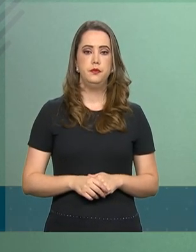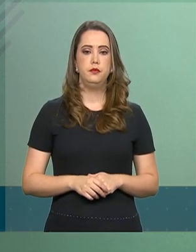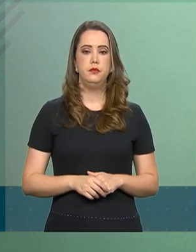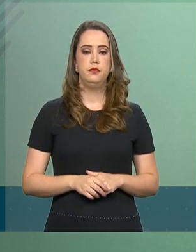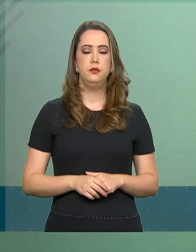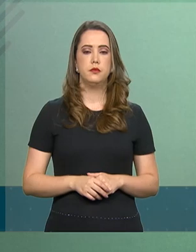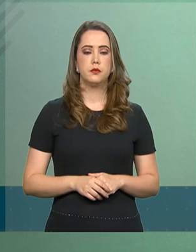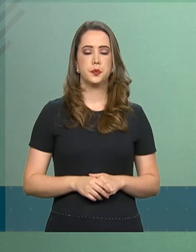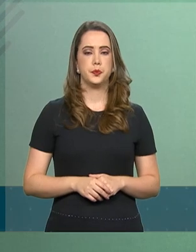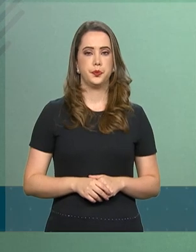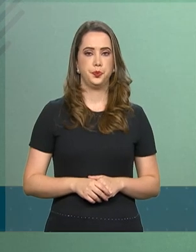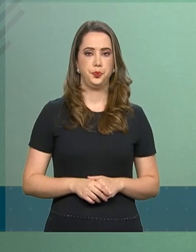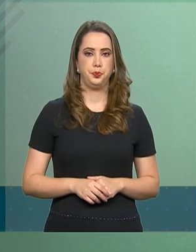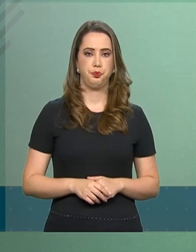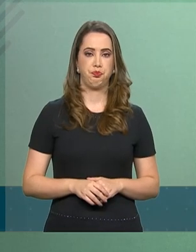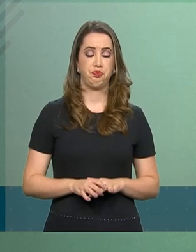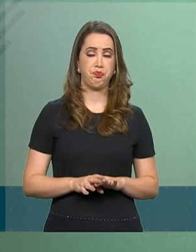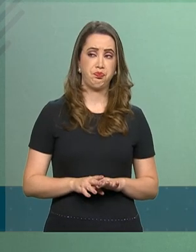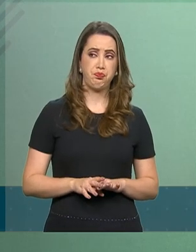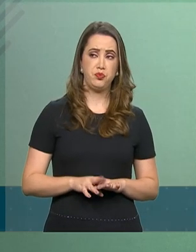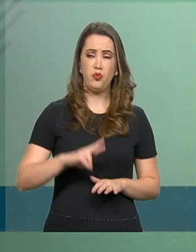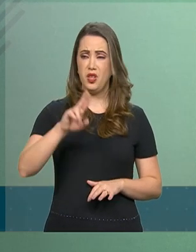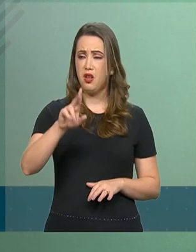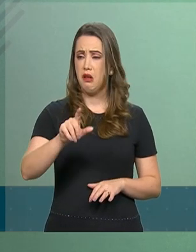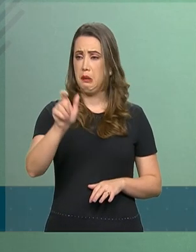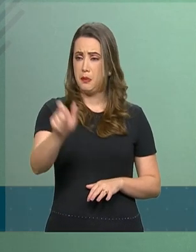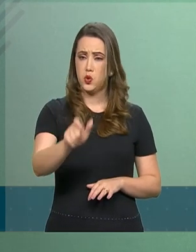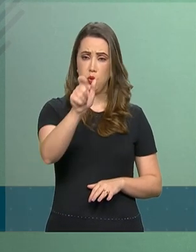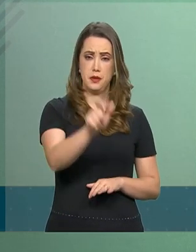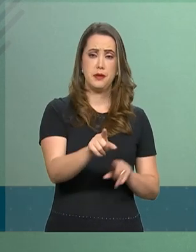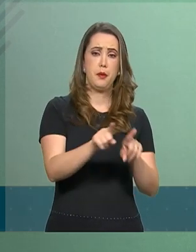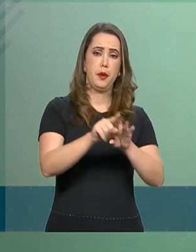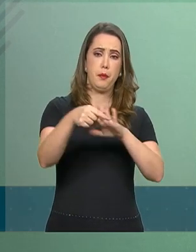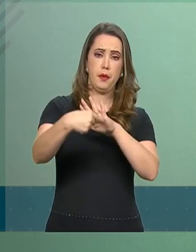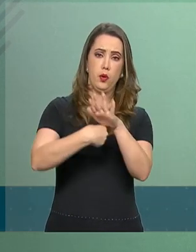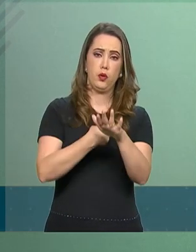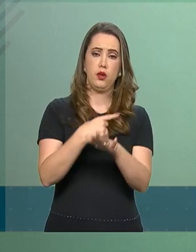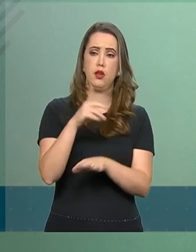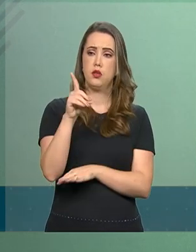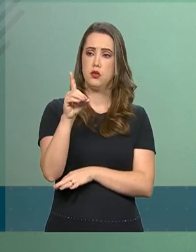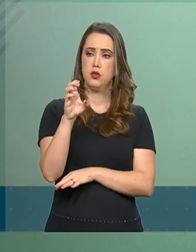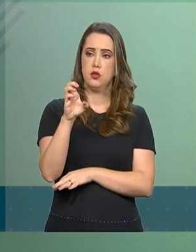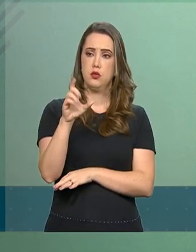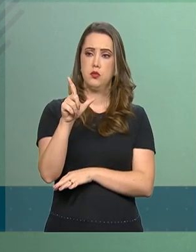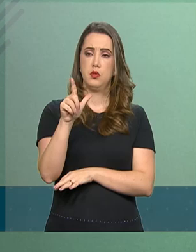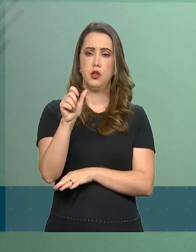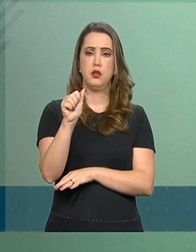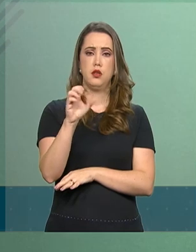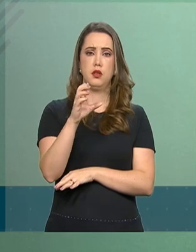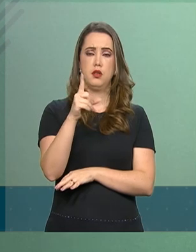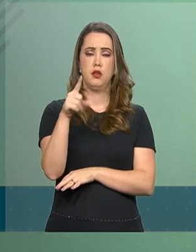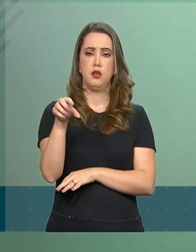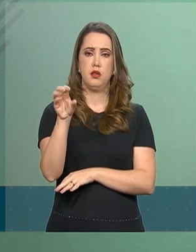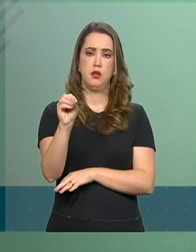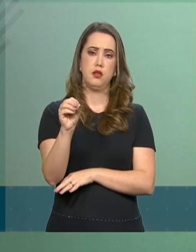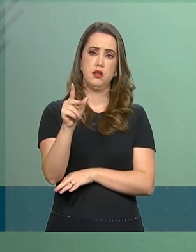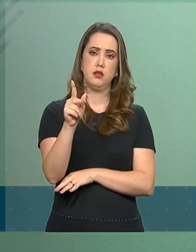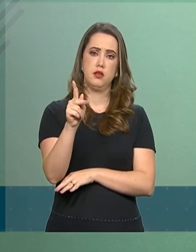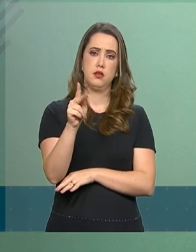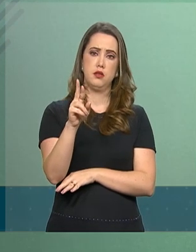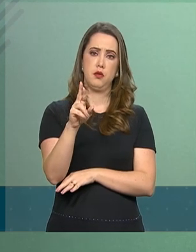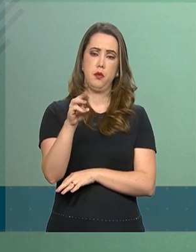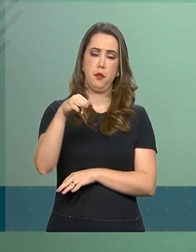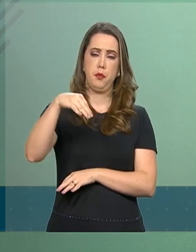alguns nos questionários sobre esta questão da delação premiada do senhor henrique constantino